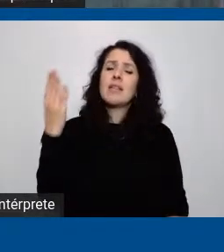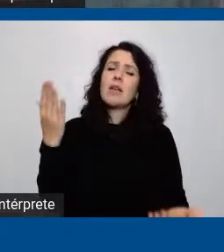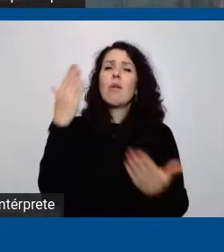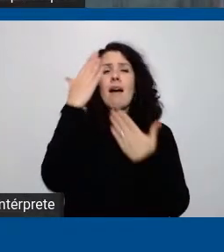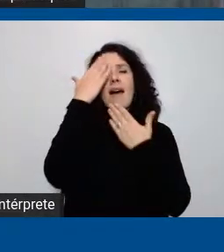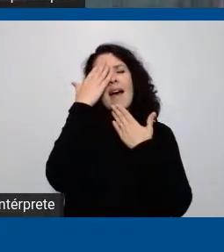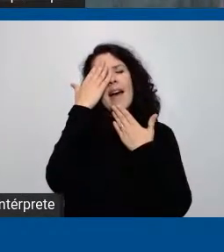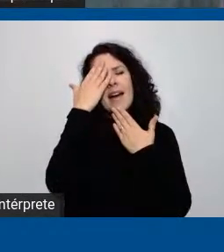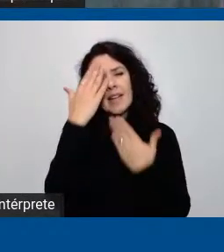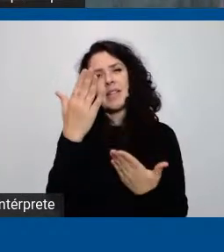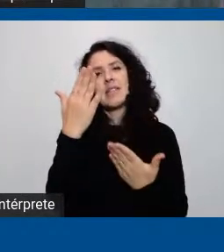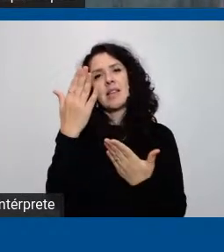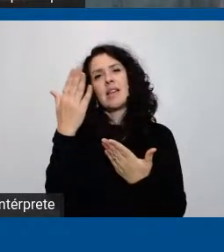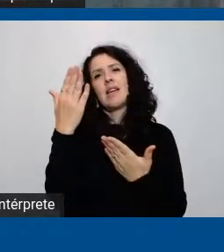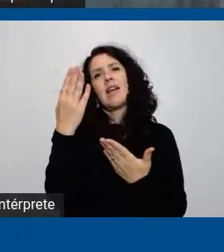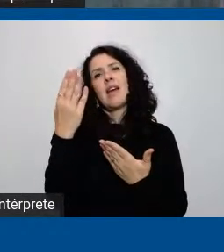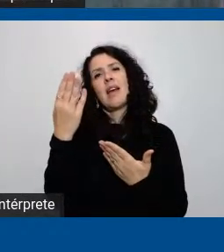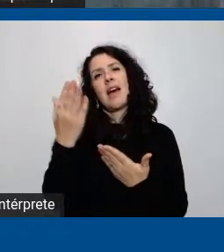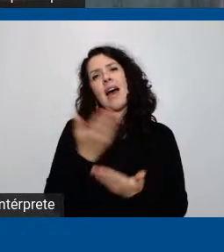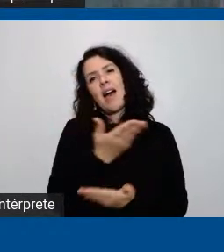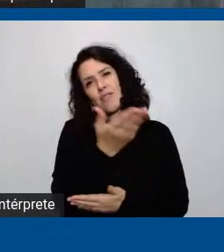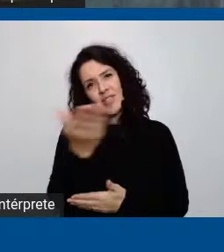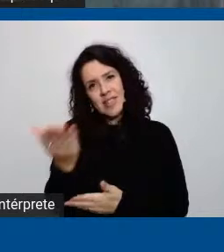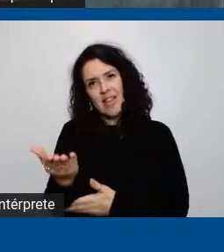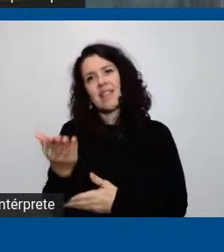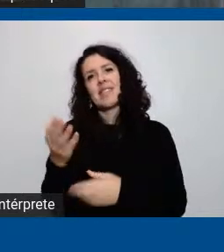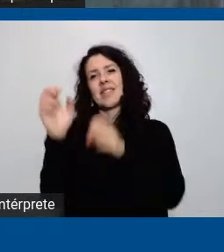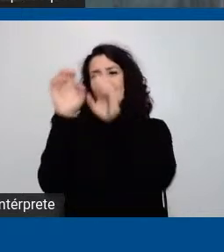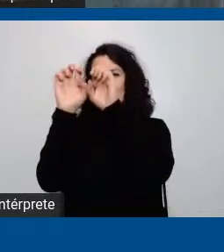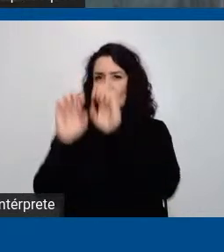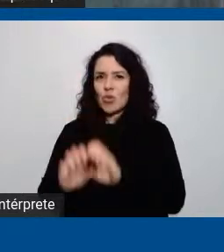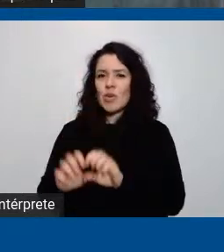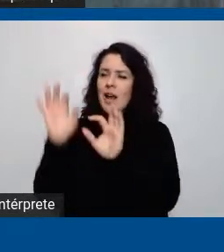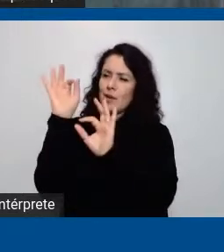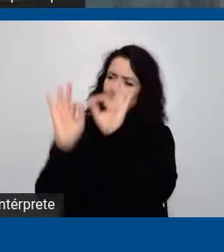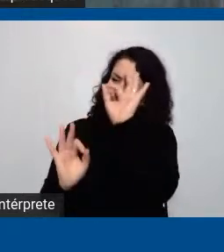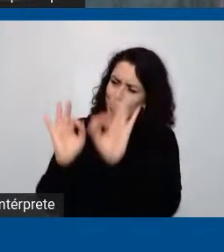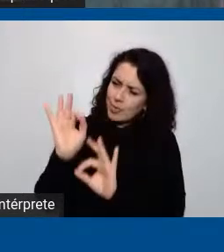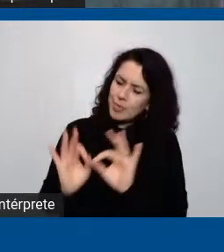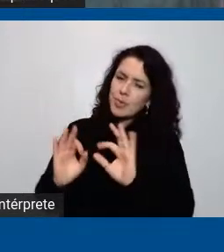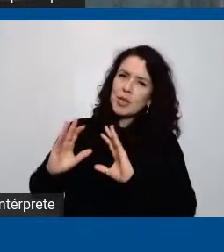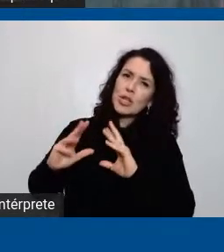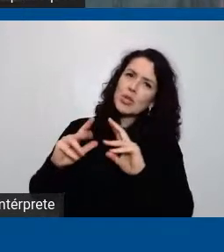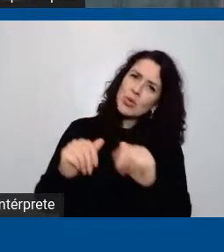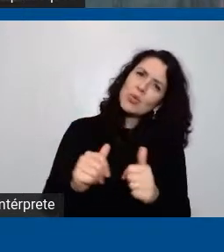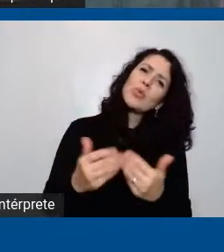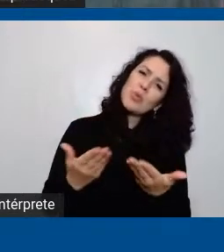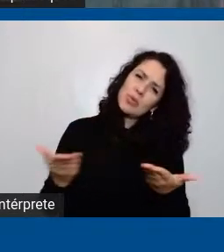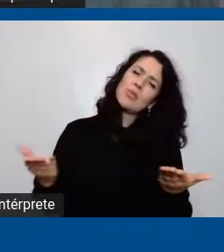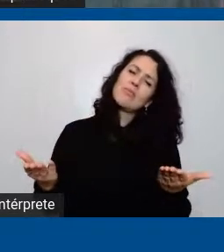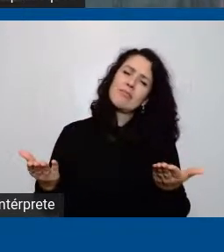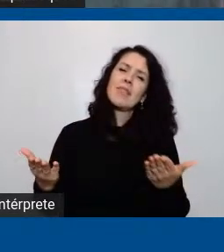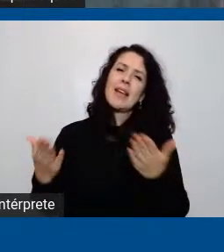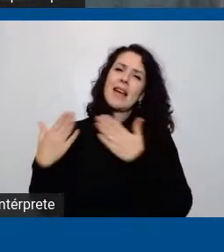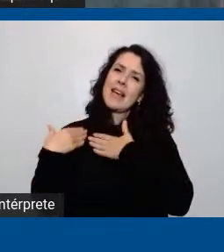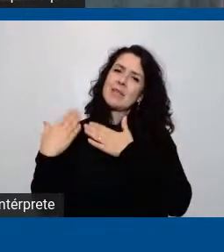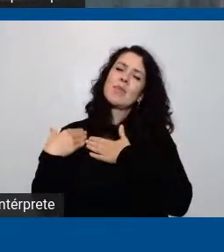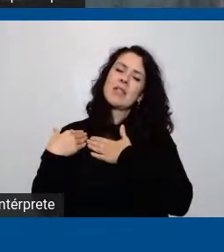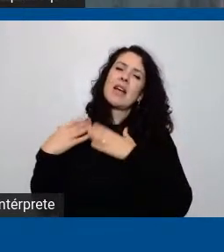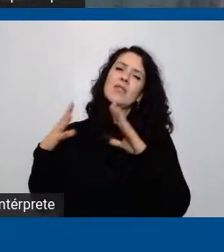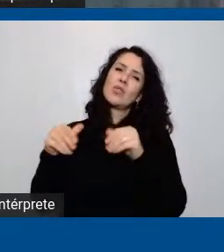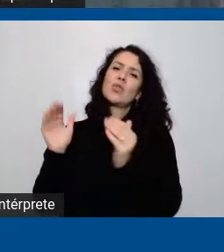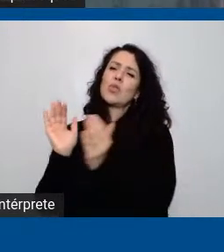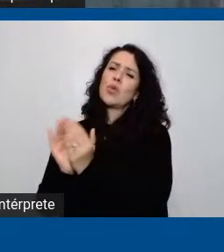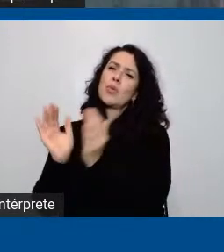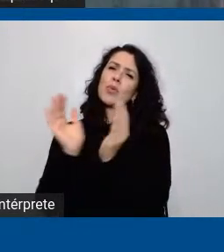muito, né, a vocês que estruturaram isso, né, Eliana, Maria do Carmo, quer dizer, Cláudia também, todas as equipes das duas